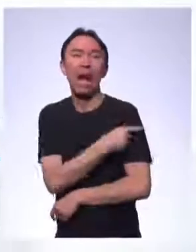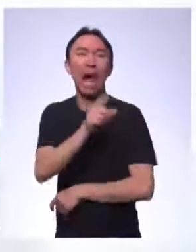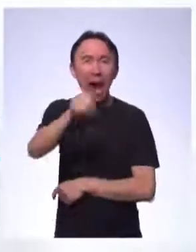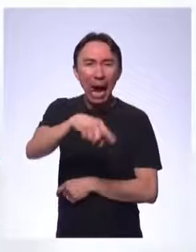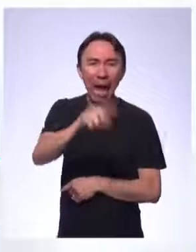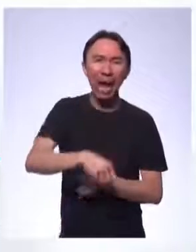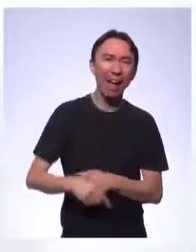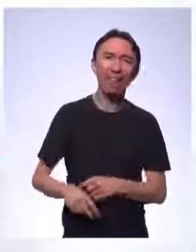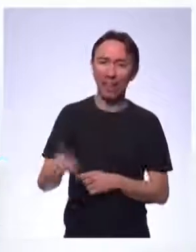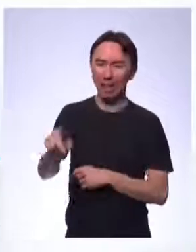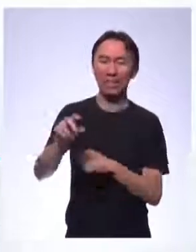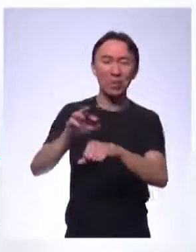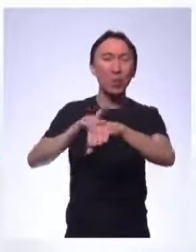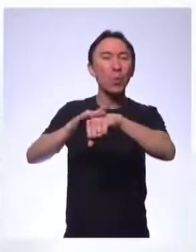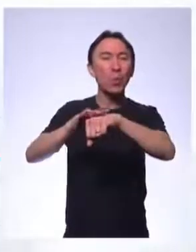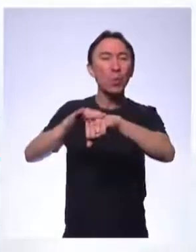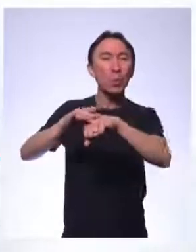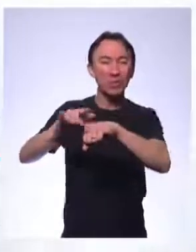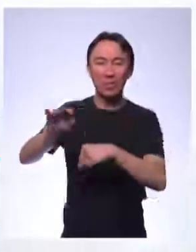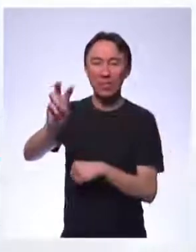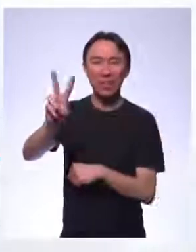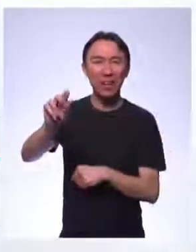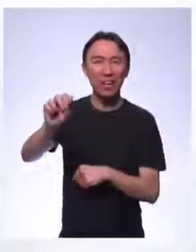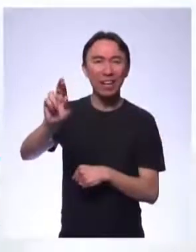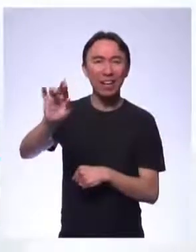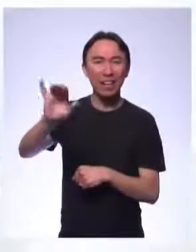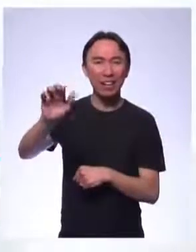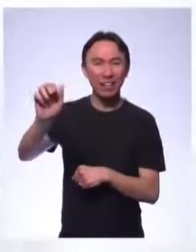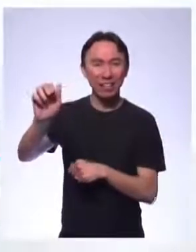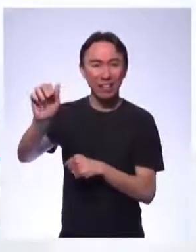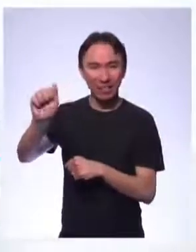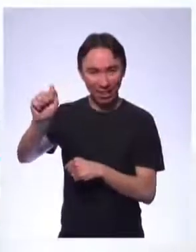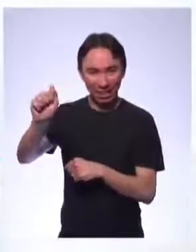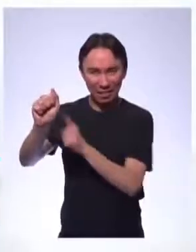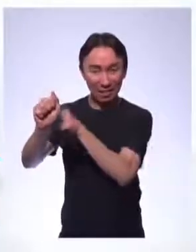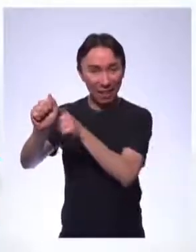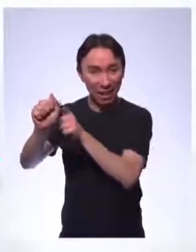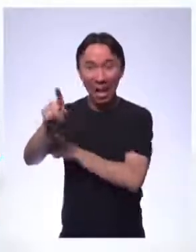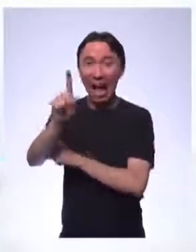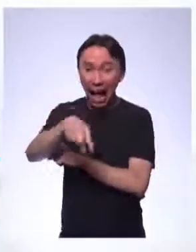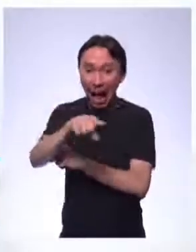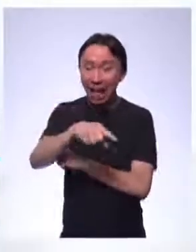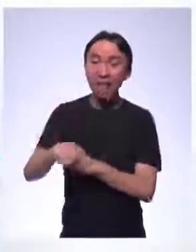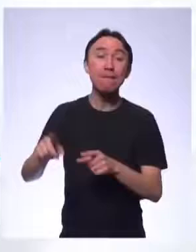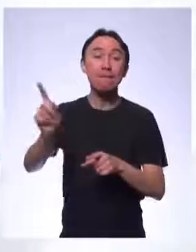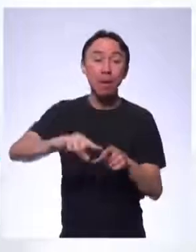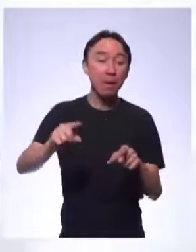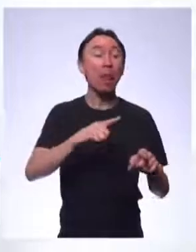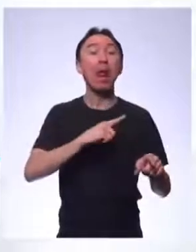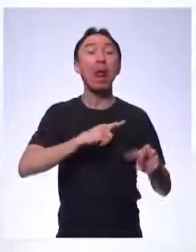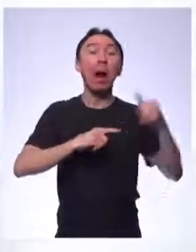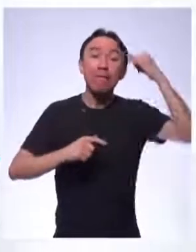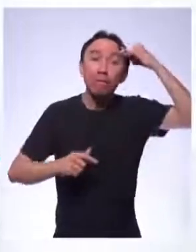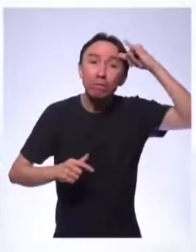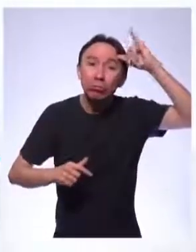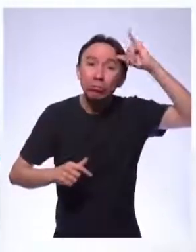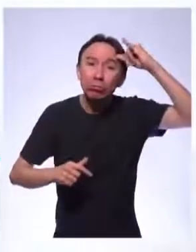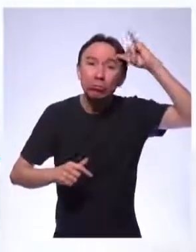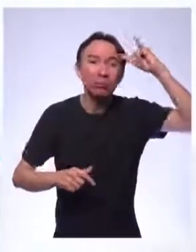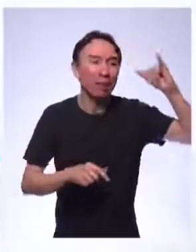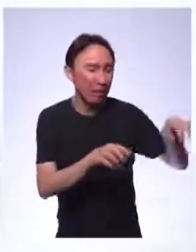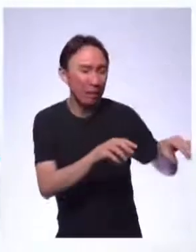da vaca, né, que era chamada de vaccinia, né, e daí então esse termo, porque quem ordenhava a vaca lá